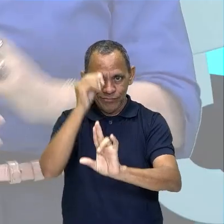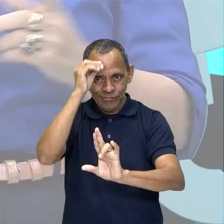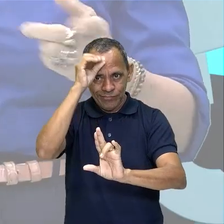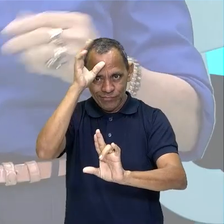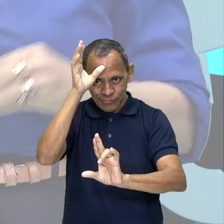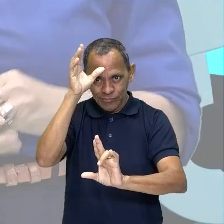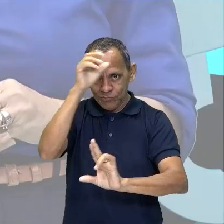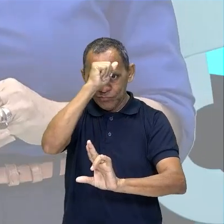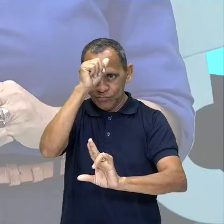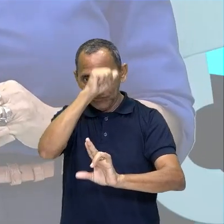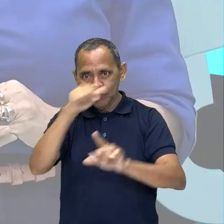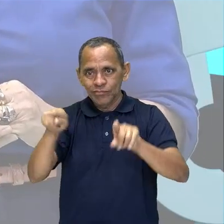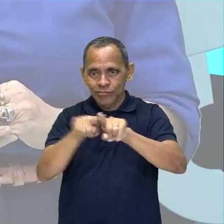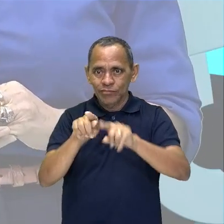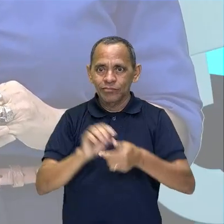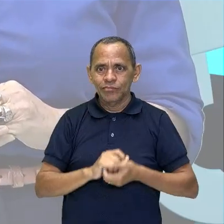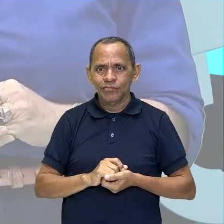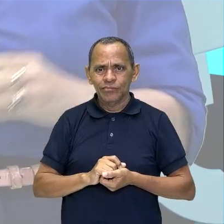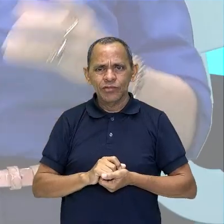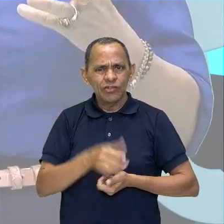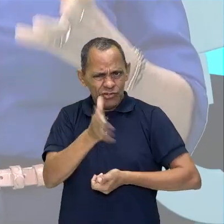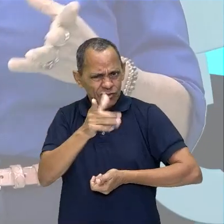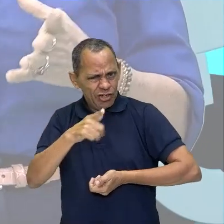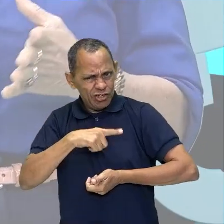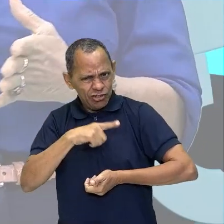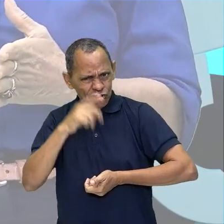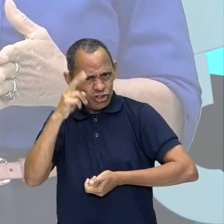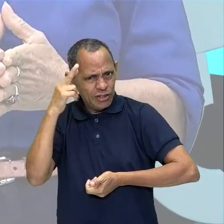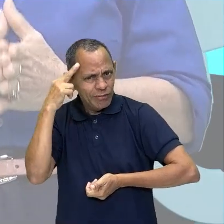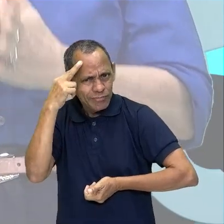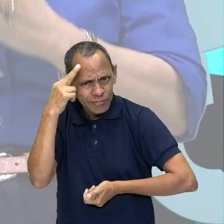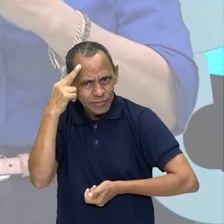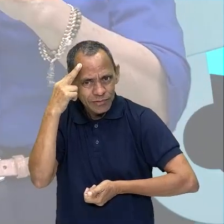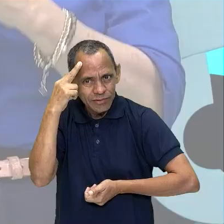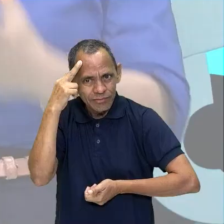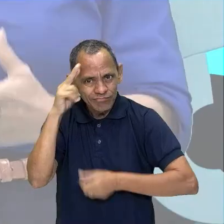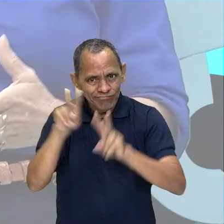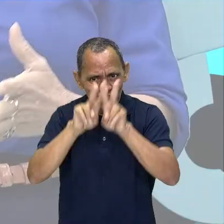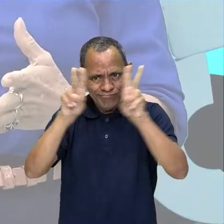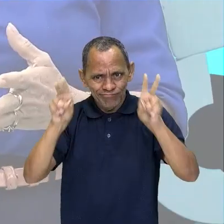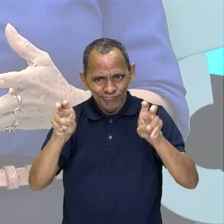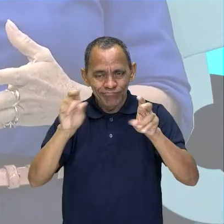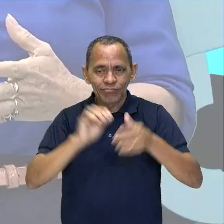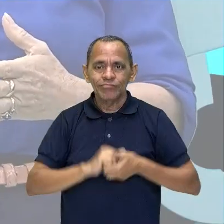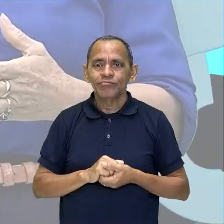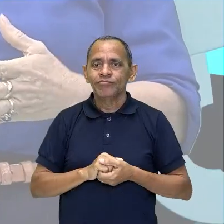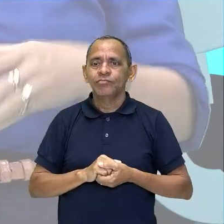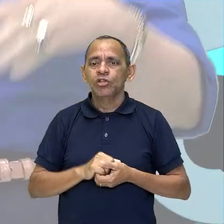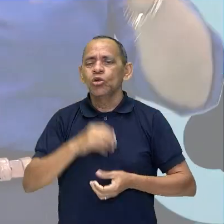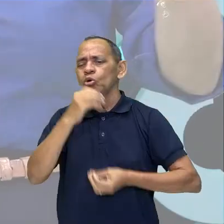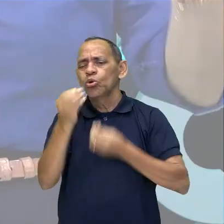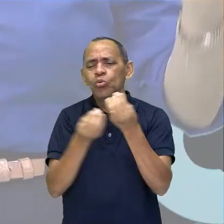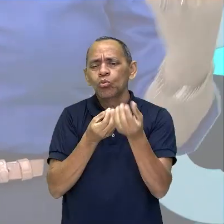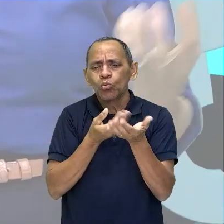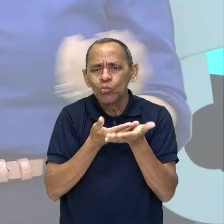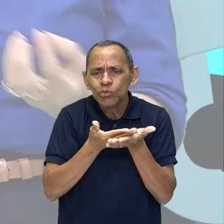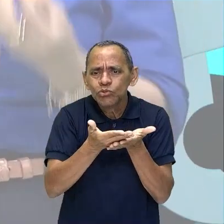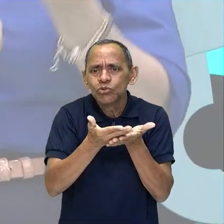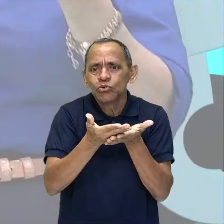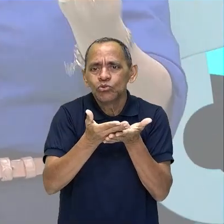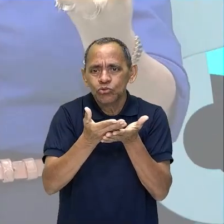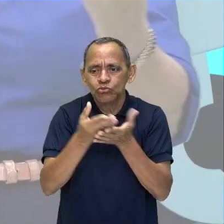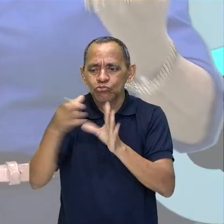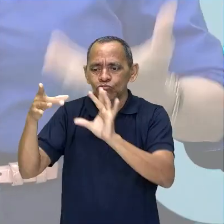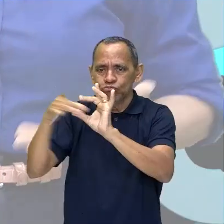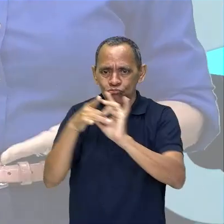conhecimento. Você já tinha refletido sobre isso? Olhe, a origem, né, desse contexto em